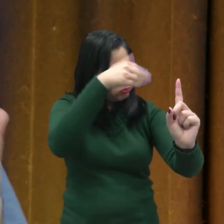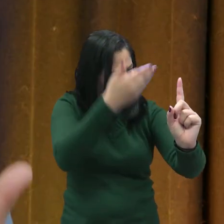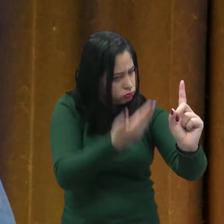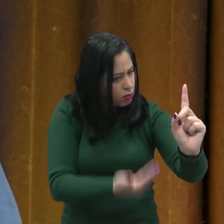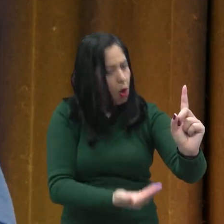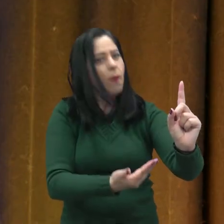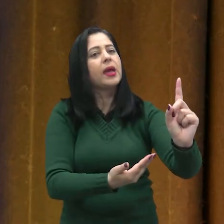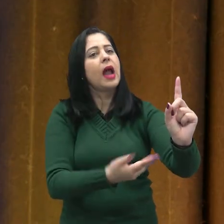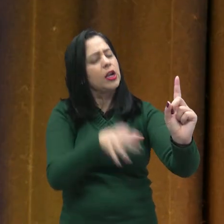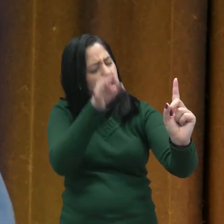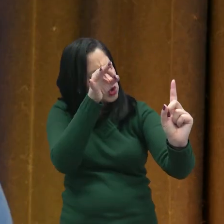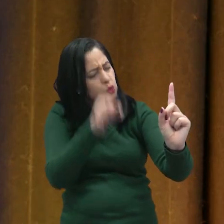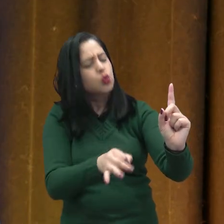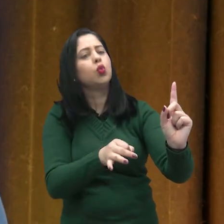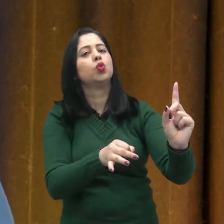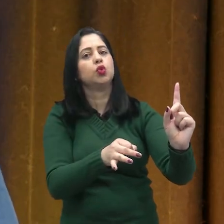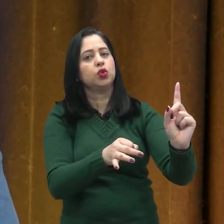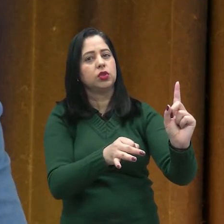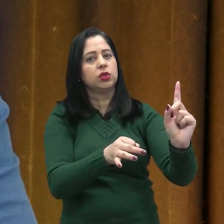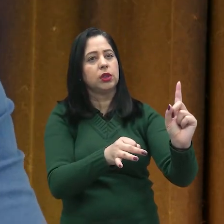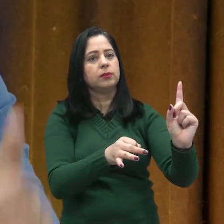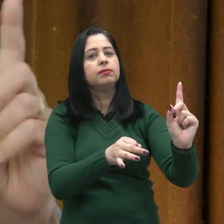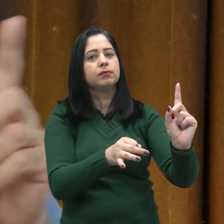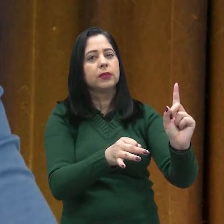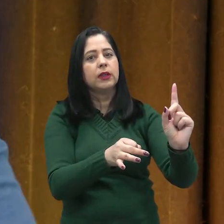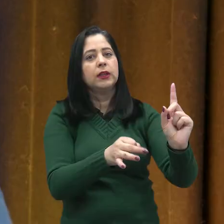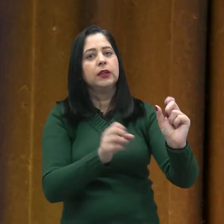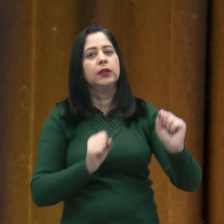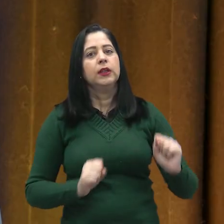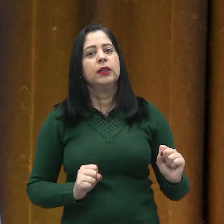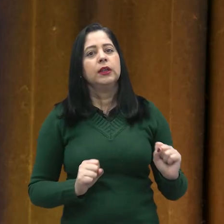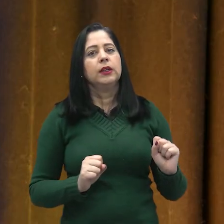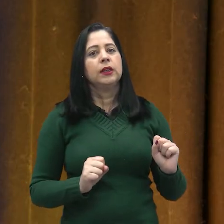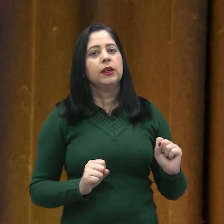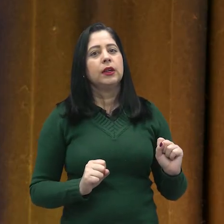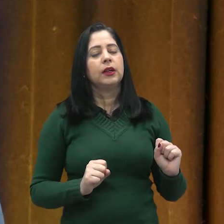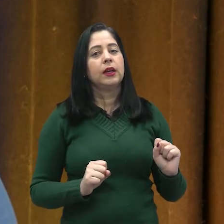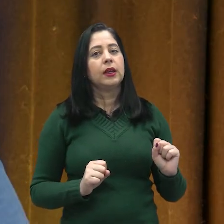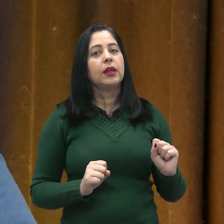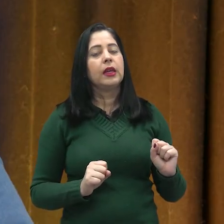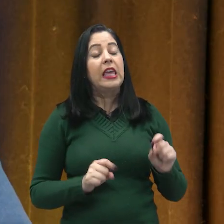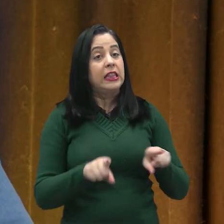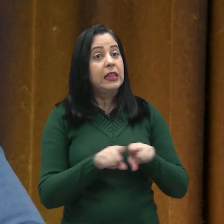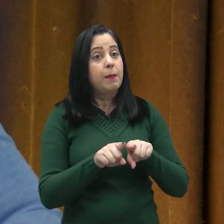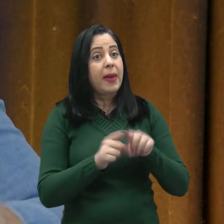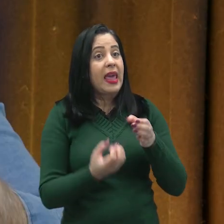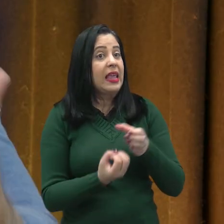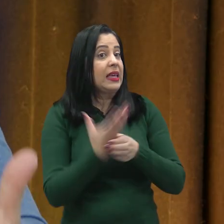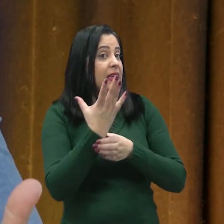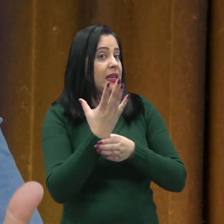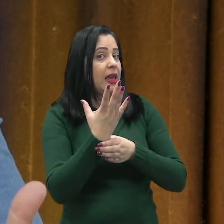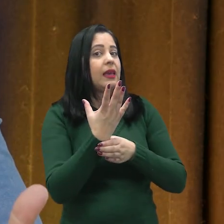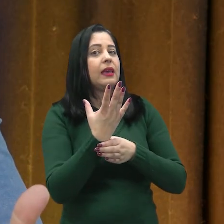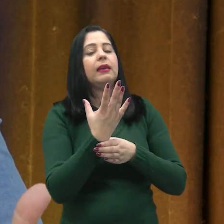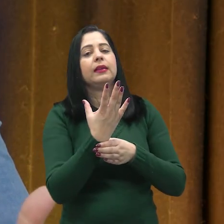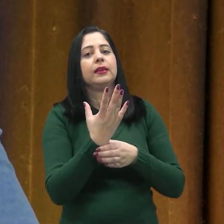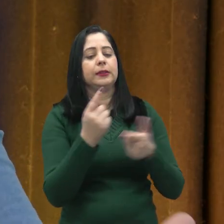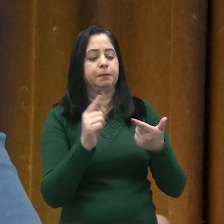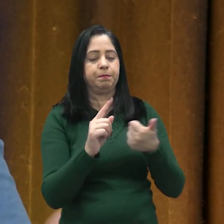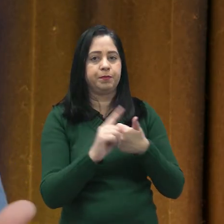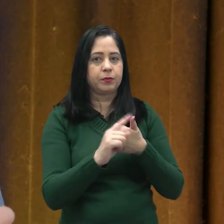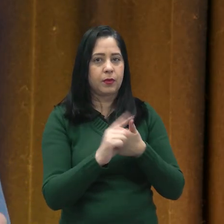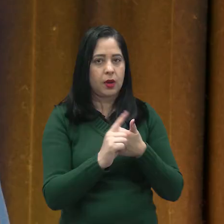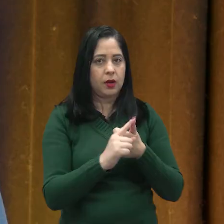e justa a todos os nossos profissionais, todos os anos, desde 2017, e aí, a partir dali, nós criamos várias políticas públicas,